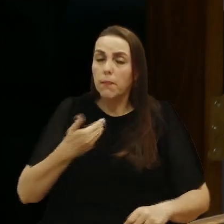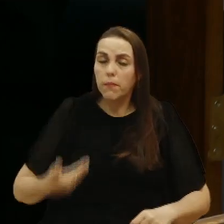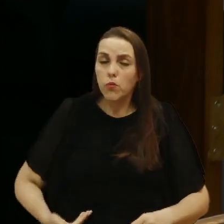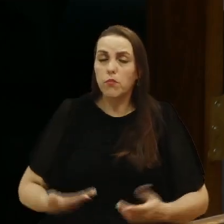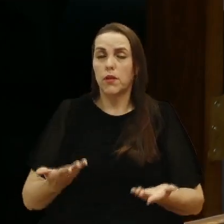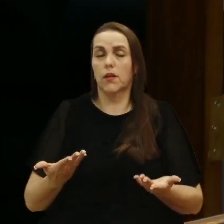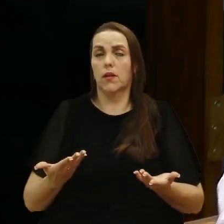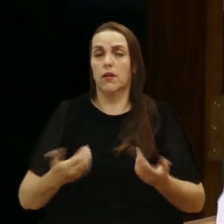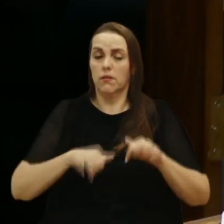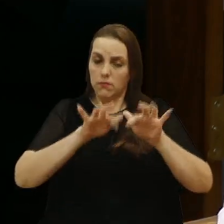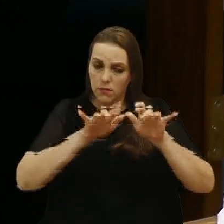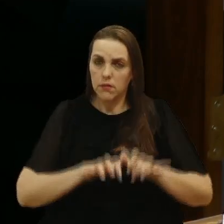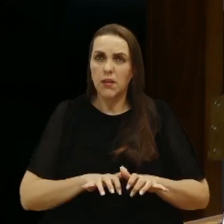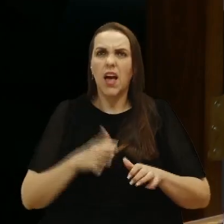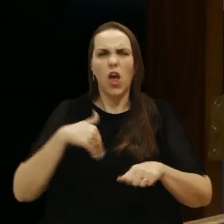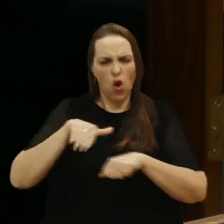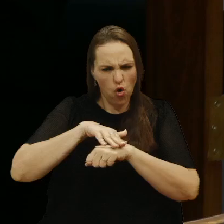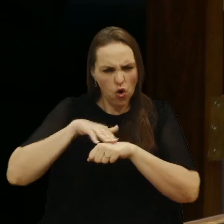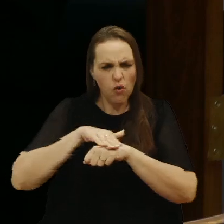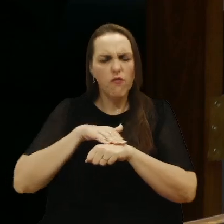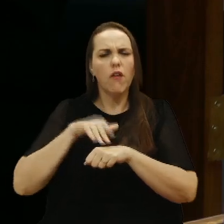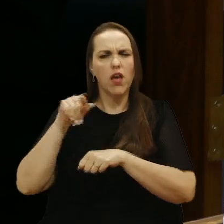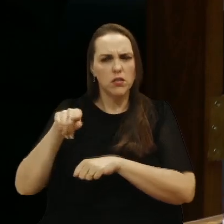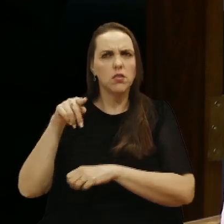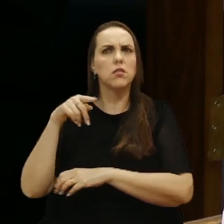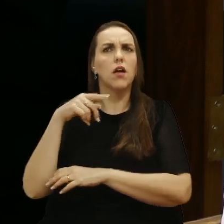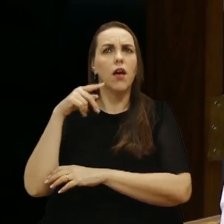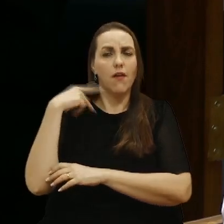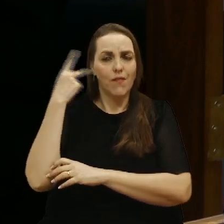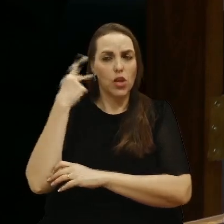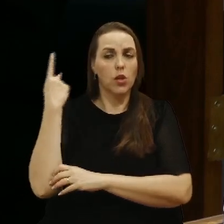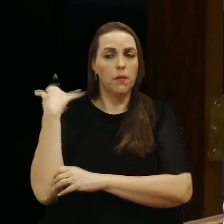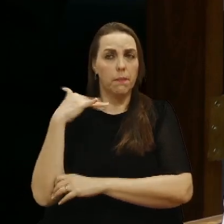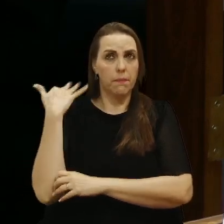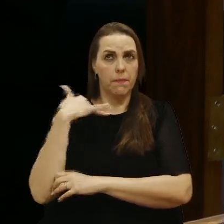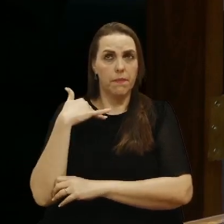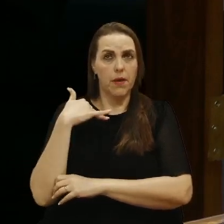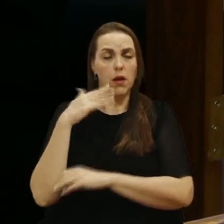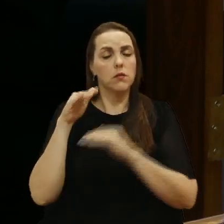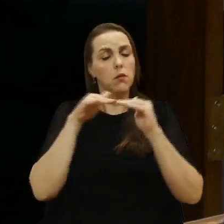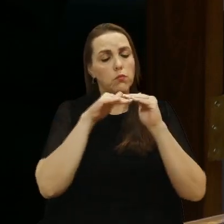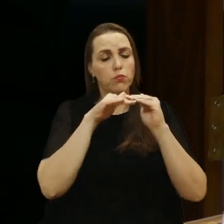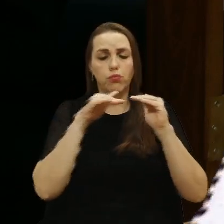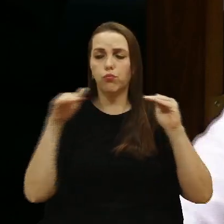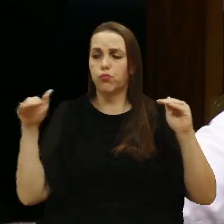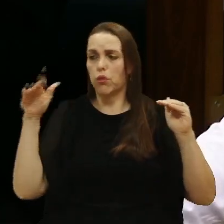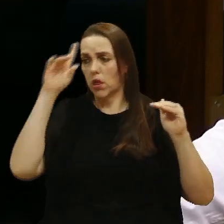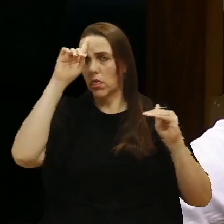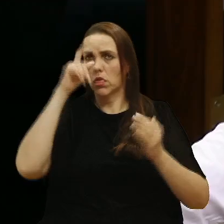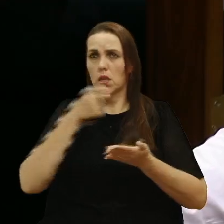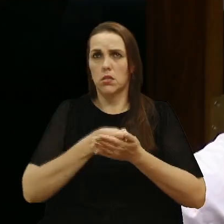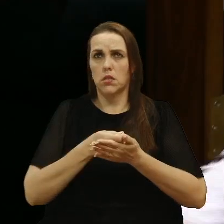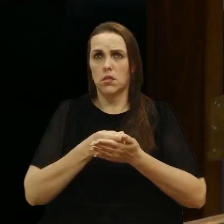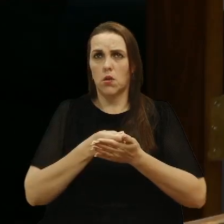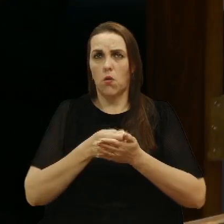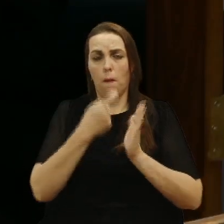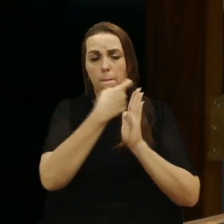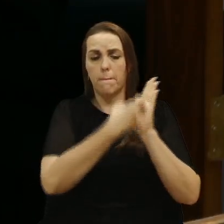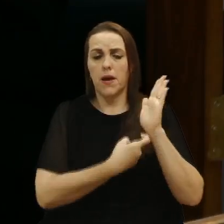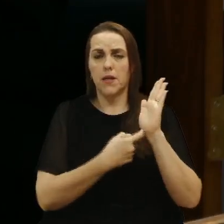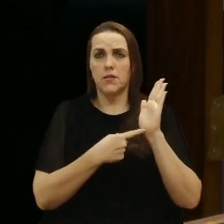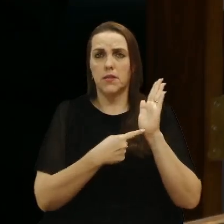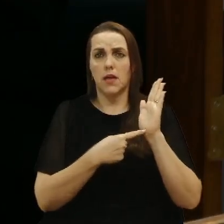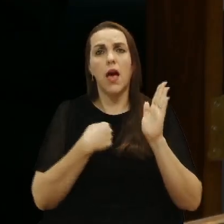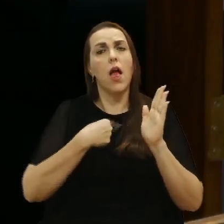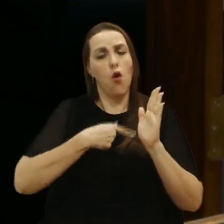converso seguidamente com a vereadora Andressa Marques sobre linearidade nas decisões dos pareceres. Me manifestei aqui